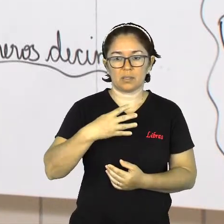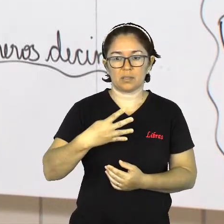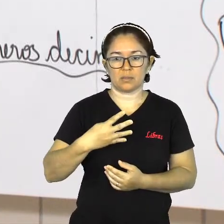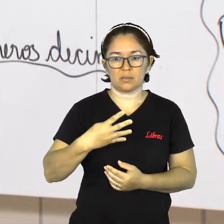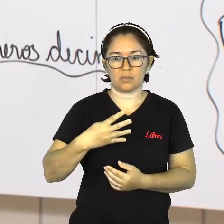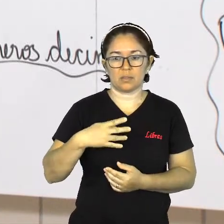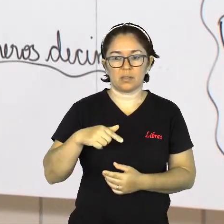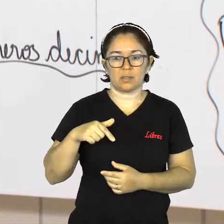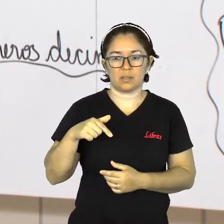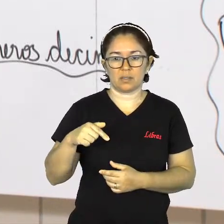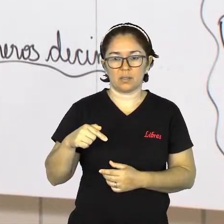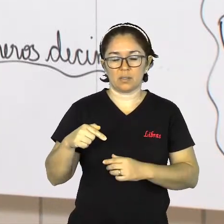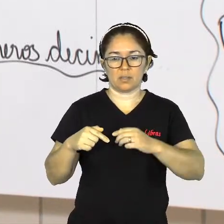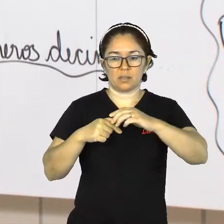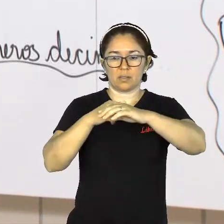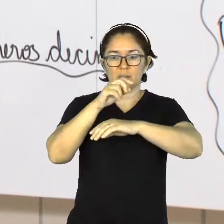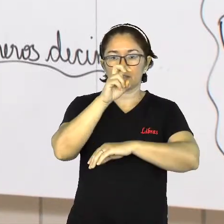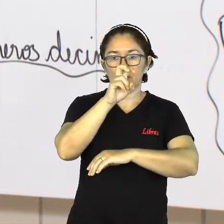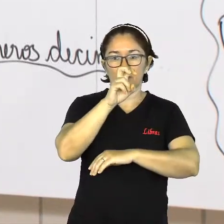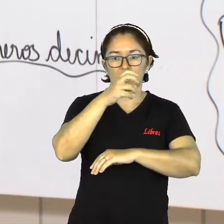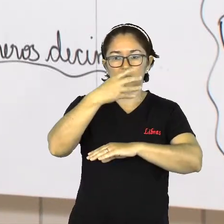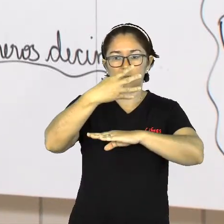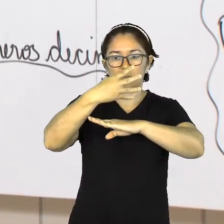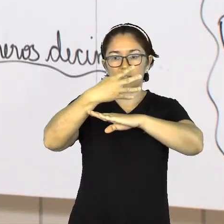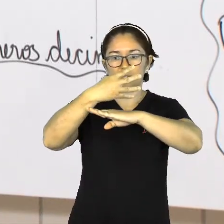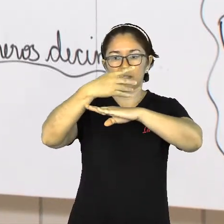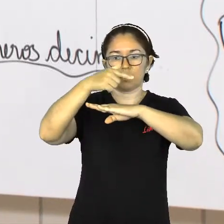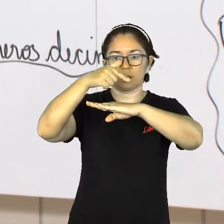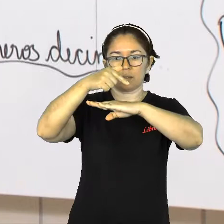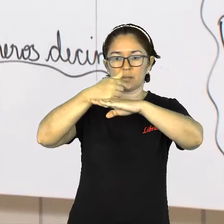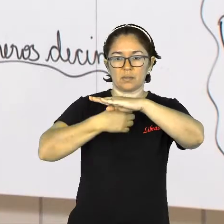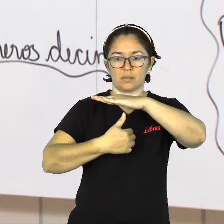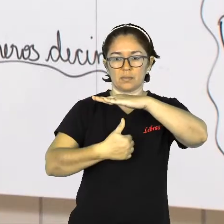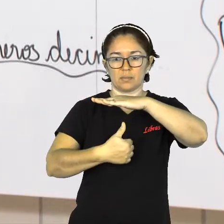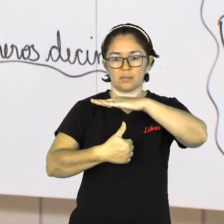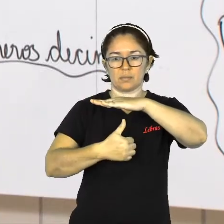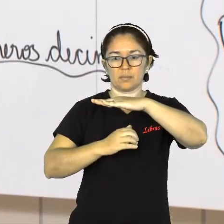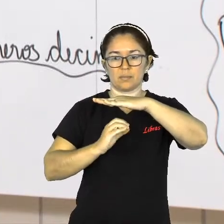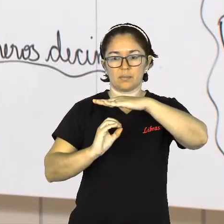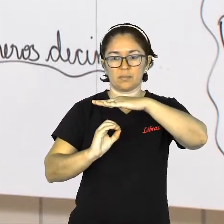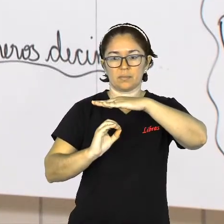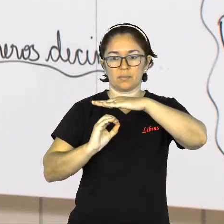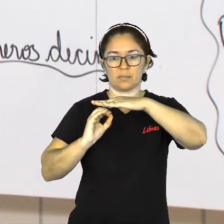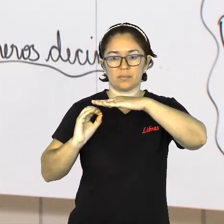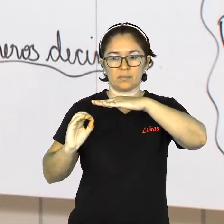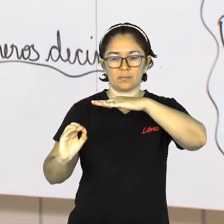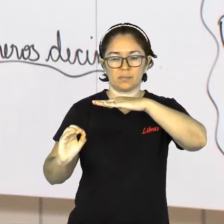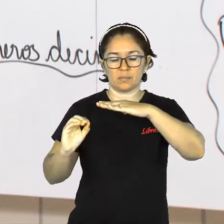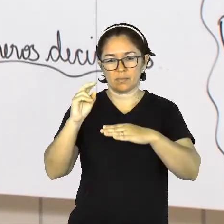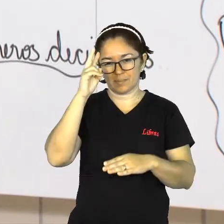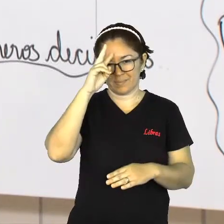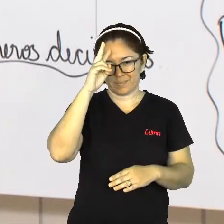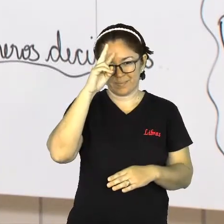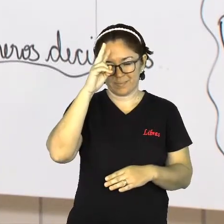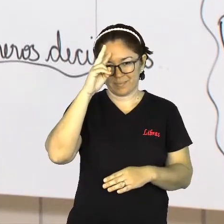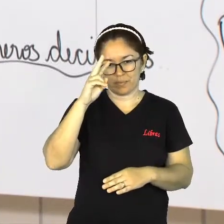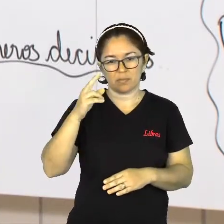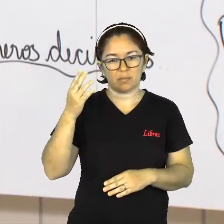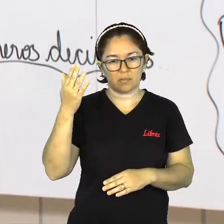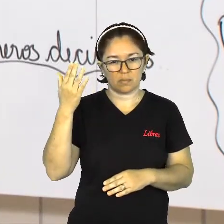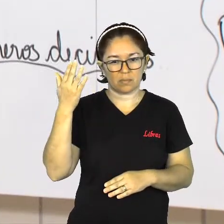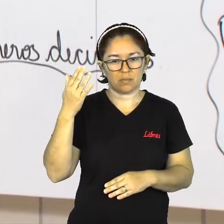547 sobre 100 centésimos, ó, 547 centésimos. Lembra que também tinha centésimos,